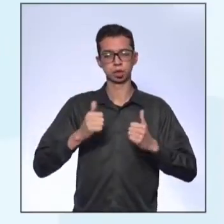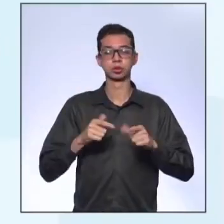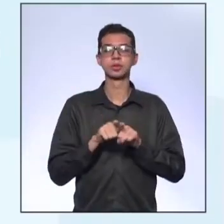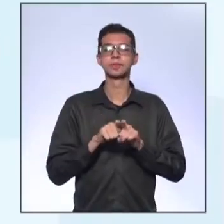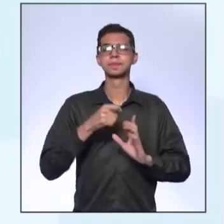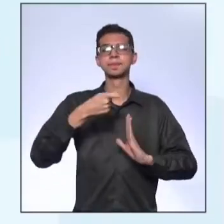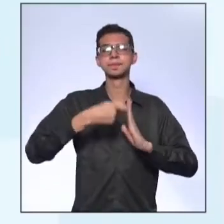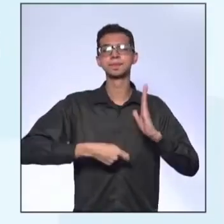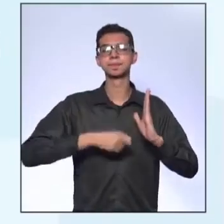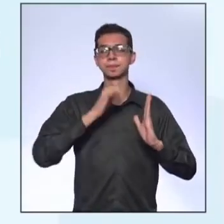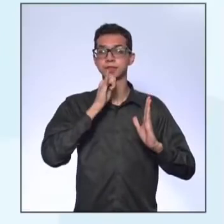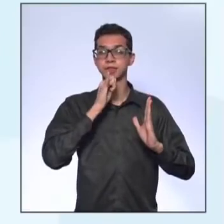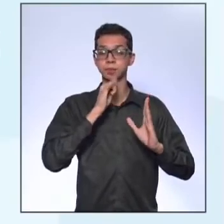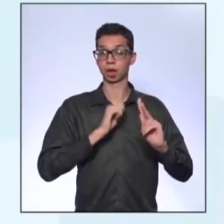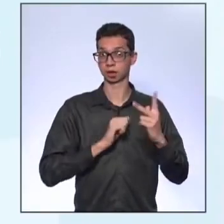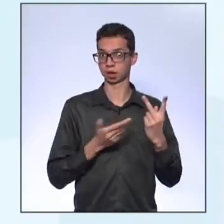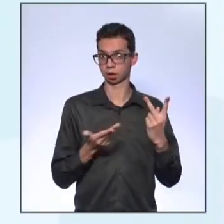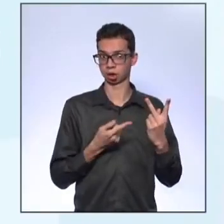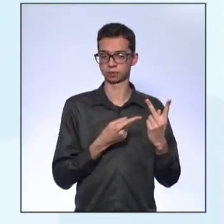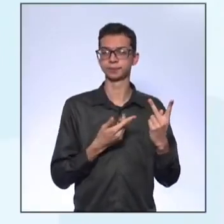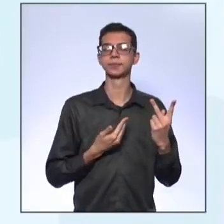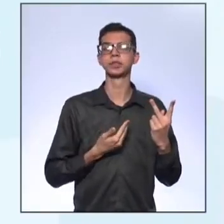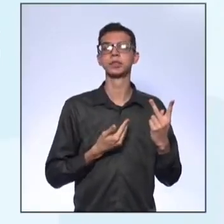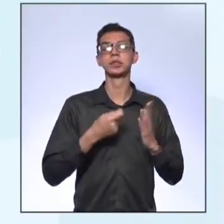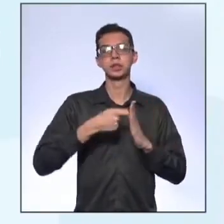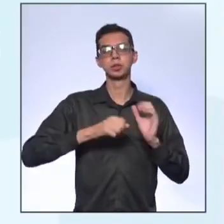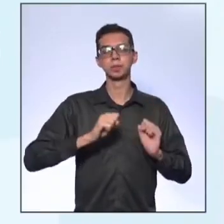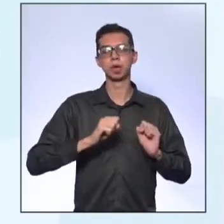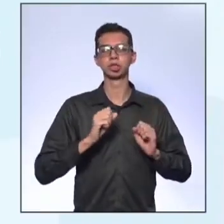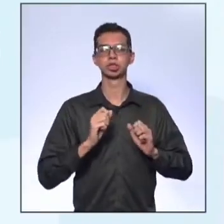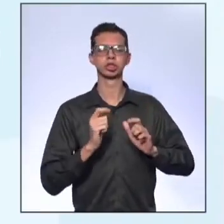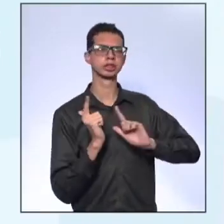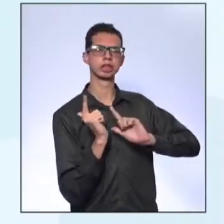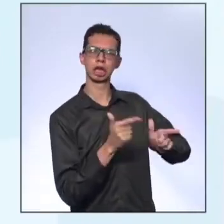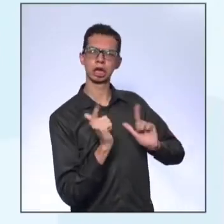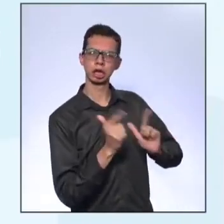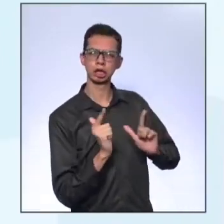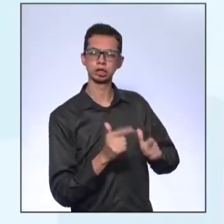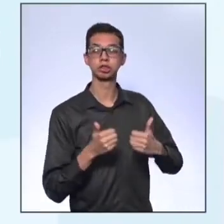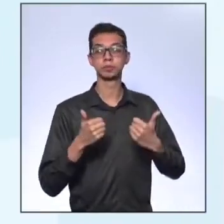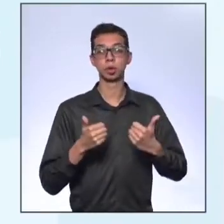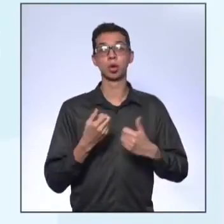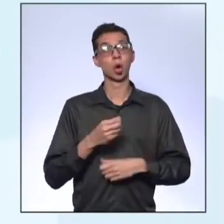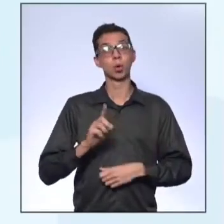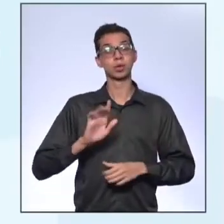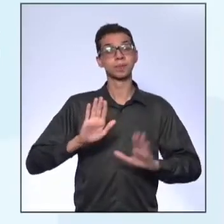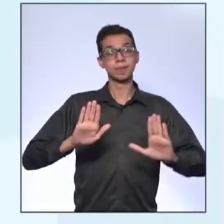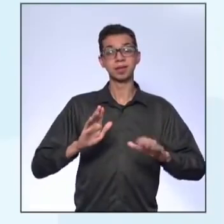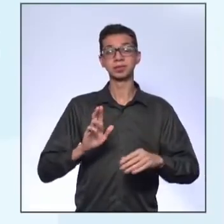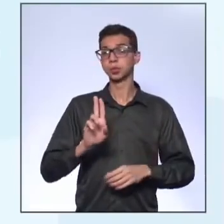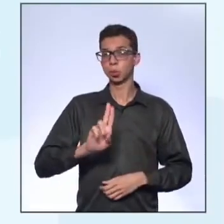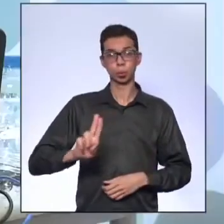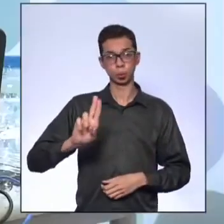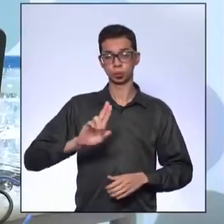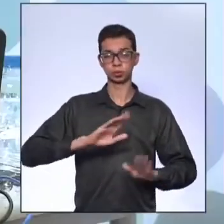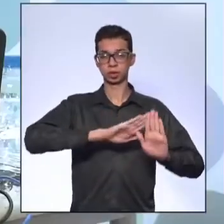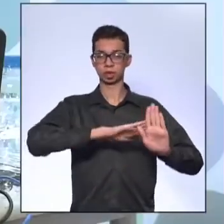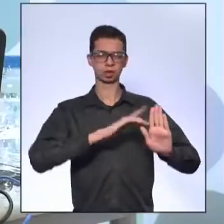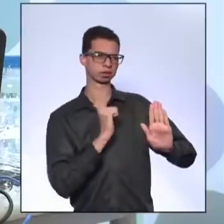em que podemos encontrar críticas, posicionamentos favoráveis ou não, mas sem a utilização de ironia. Não é a função do artigo